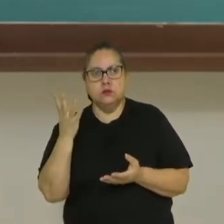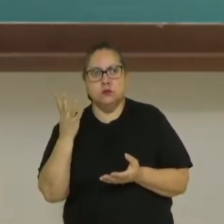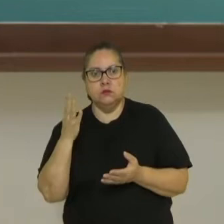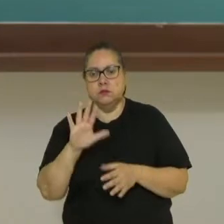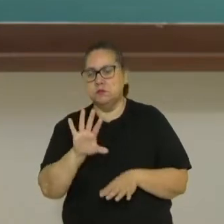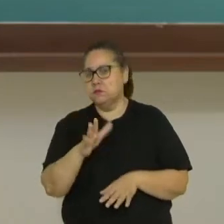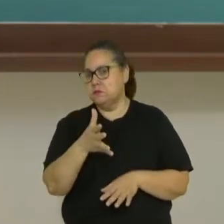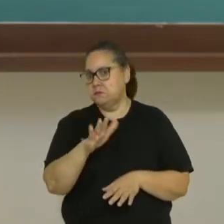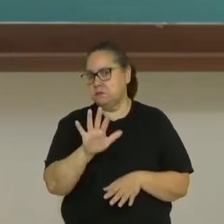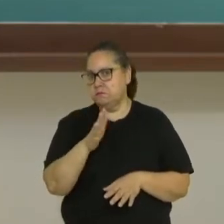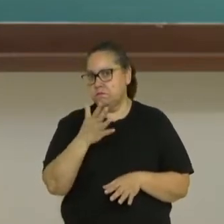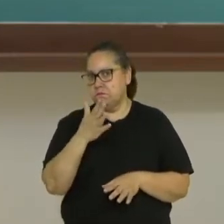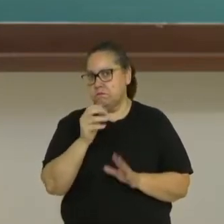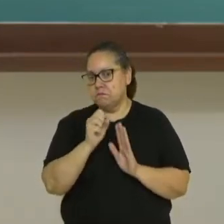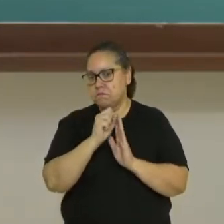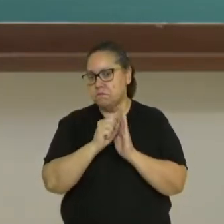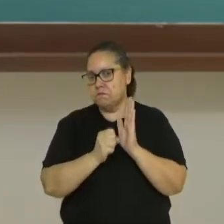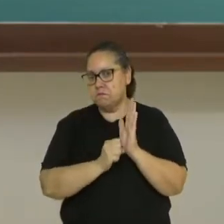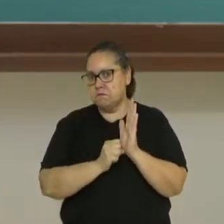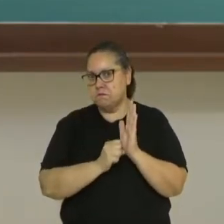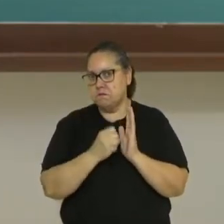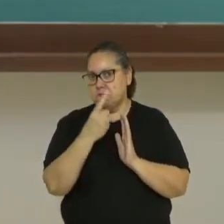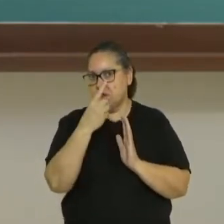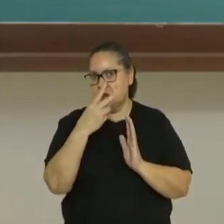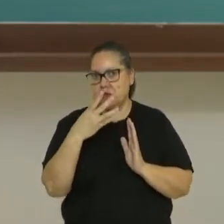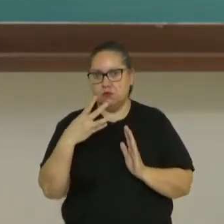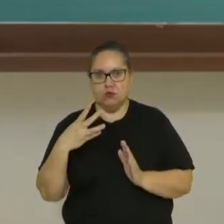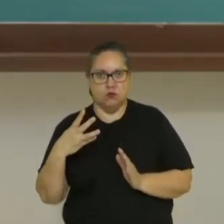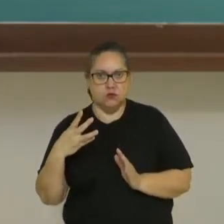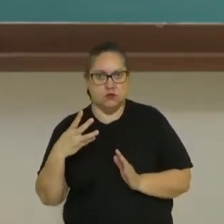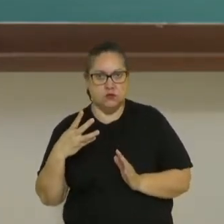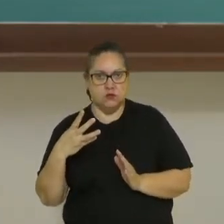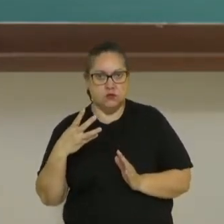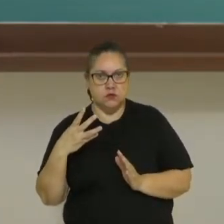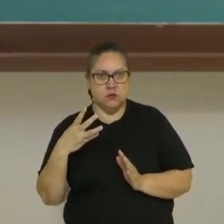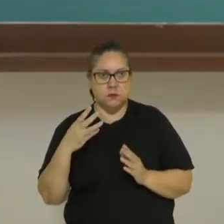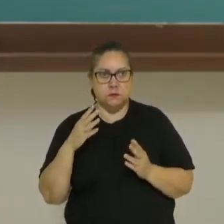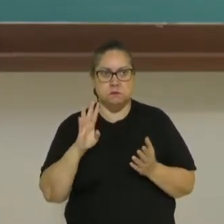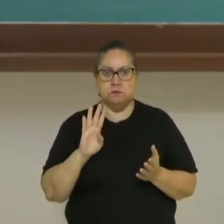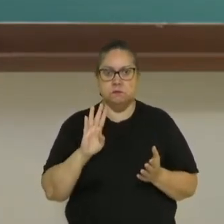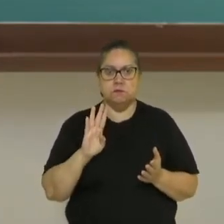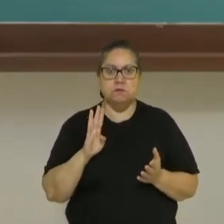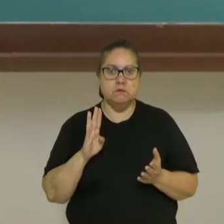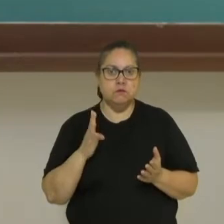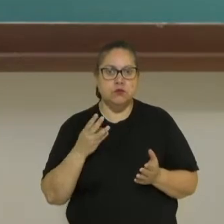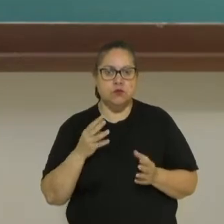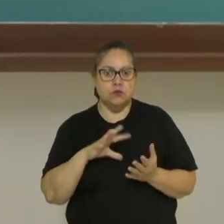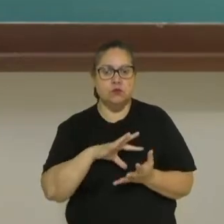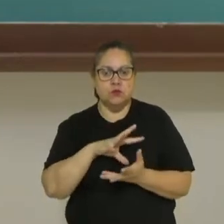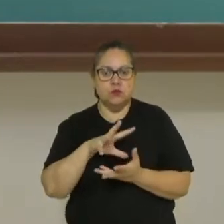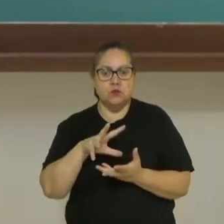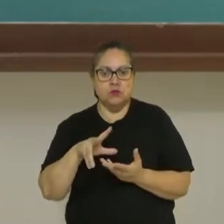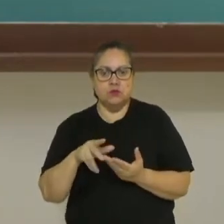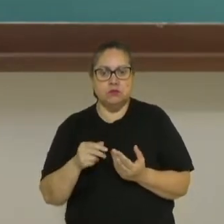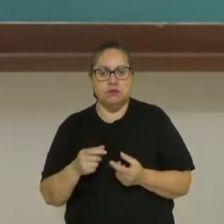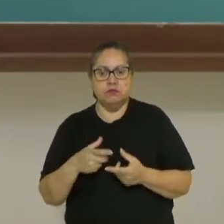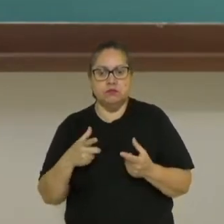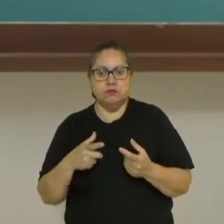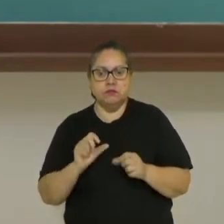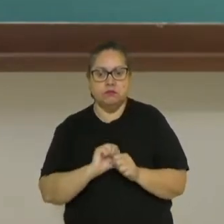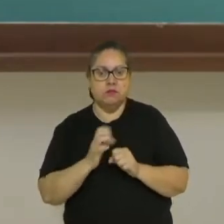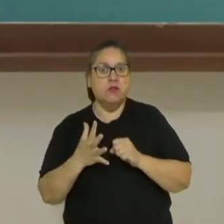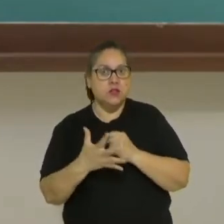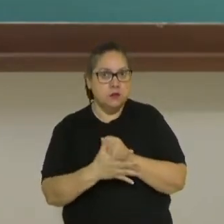mais ou menos ali pelo século XIV, o mundo vivia uma grande